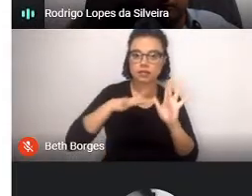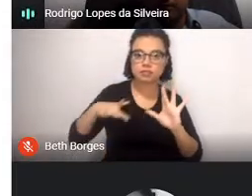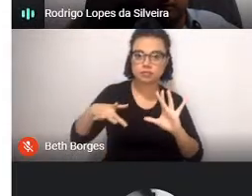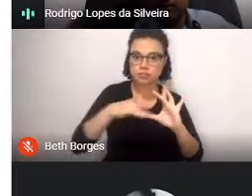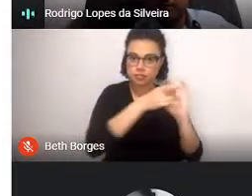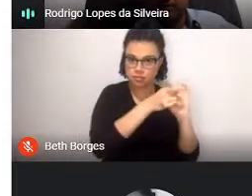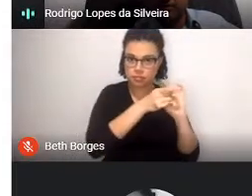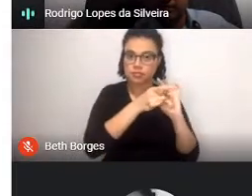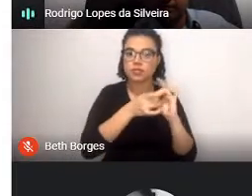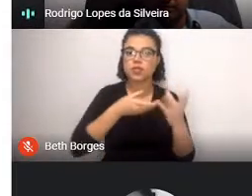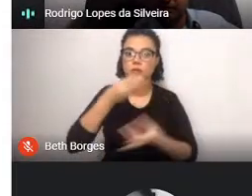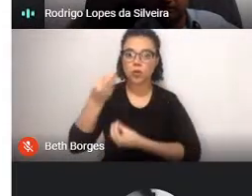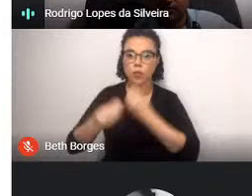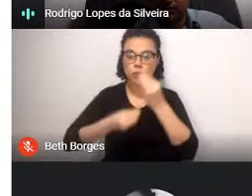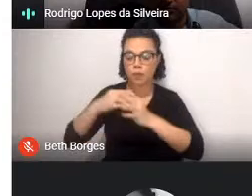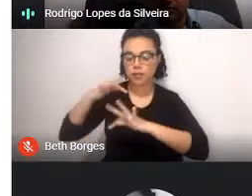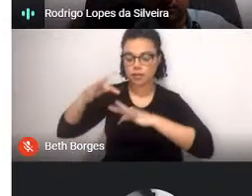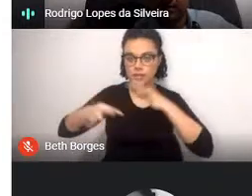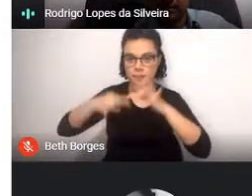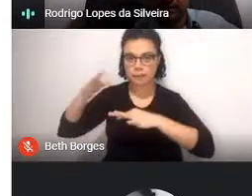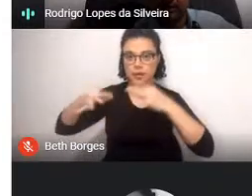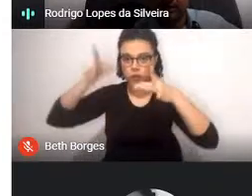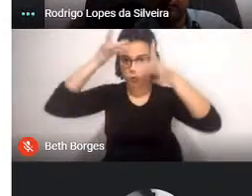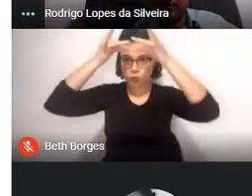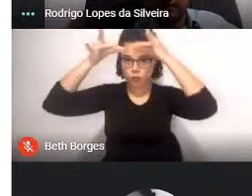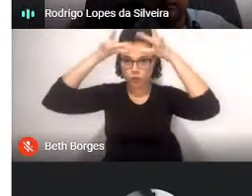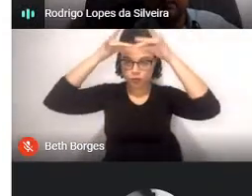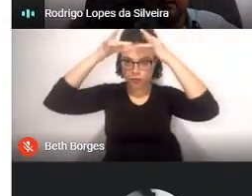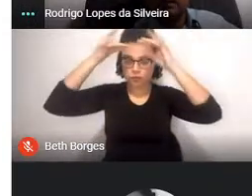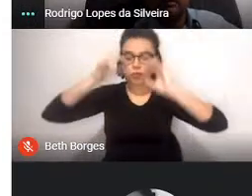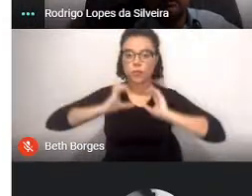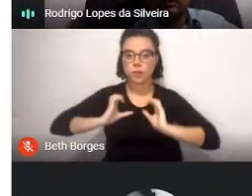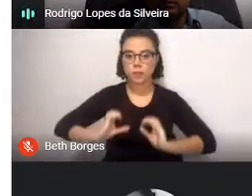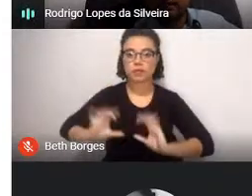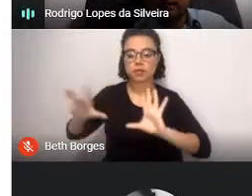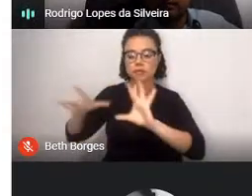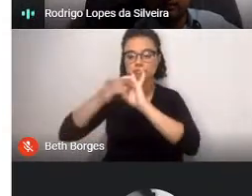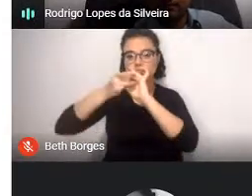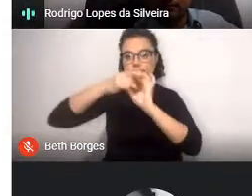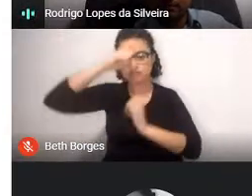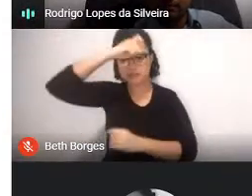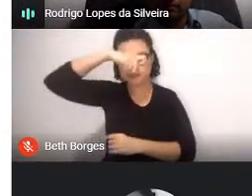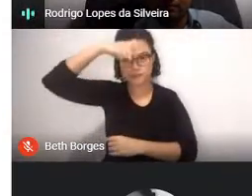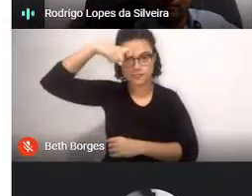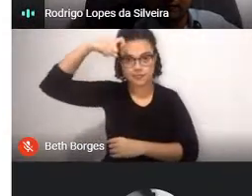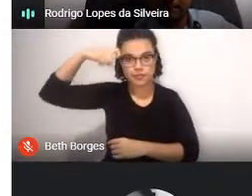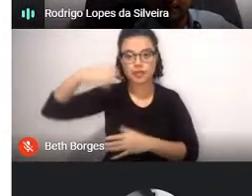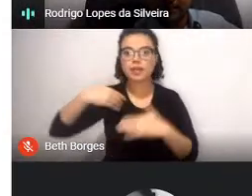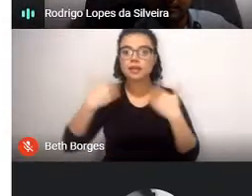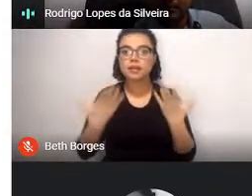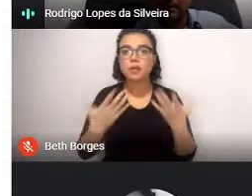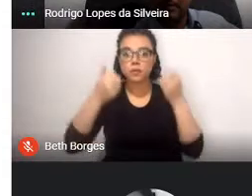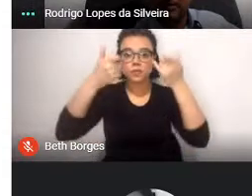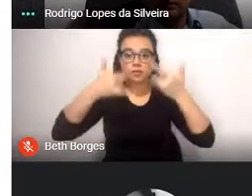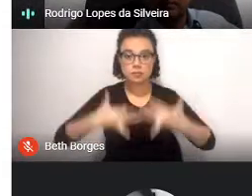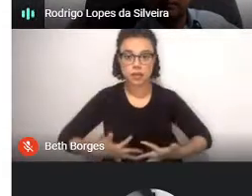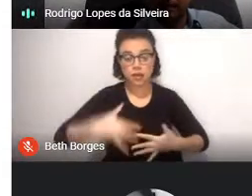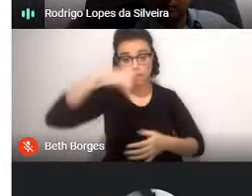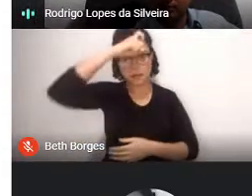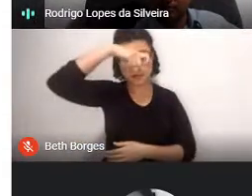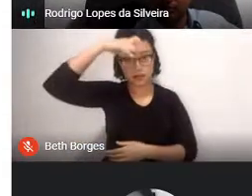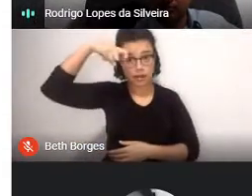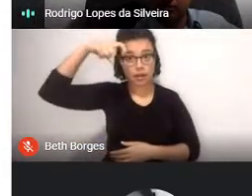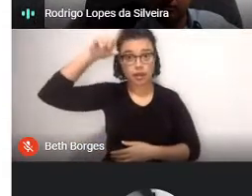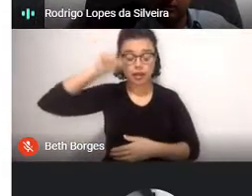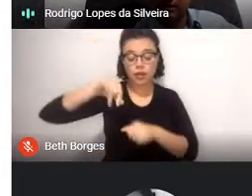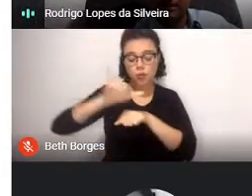com a hipnose clínica e as terapias cognitivas comportamentais, tá? Deixando claro que a hipnose hoje é uma ferramenta que faz